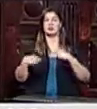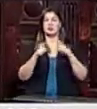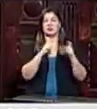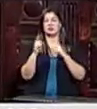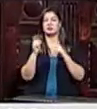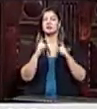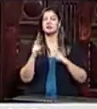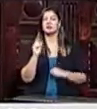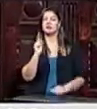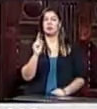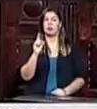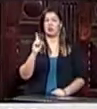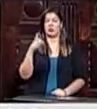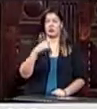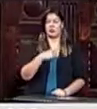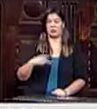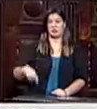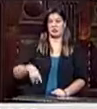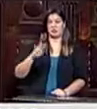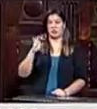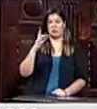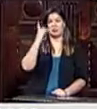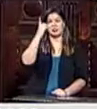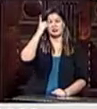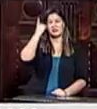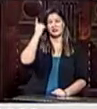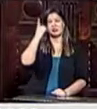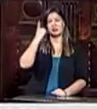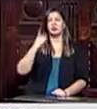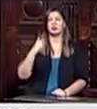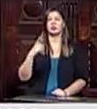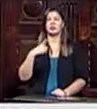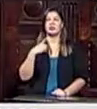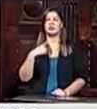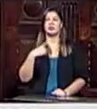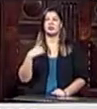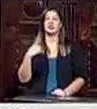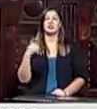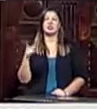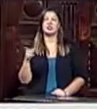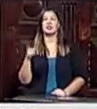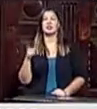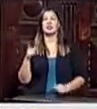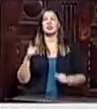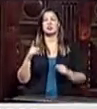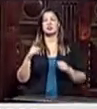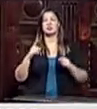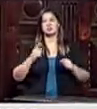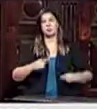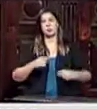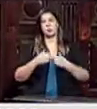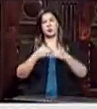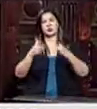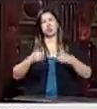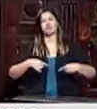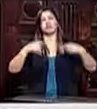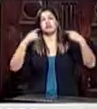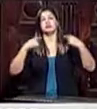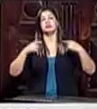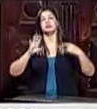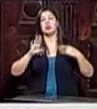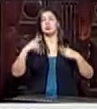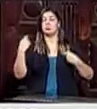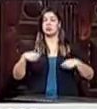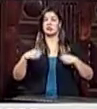a presidente Dilma, no auge das manifestações de 2, 3 anos atrás, chegou a levantar a discussão. O que a gente precisa também é de uma